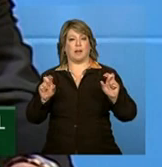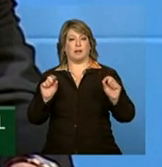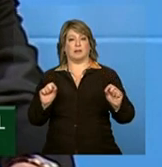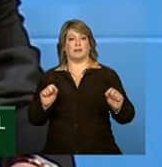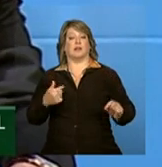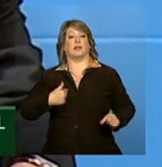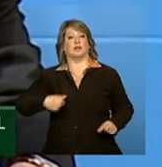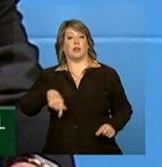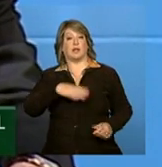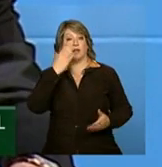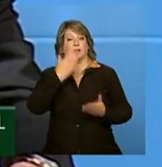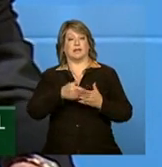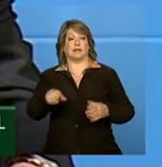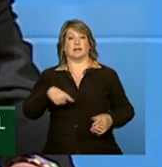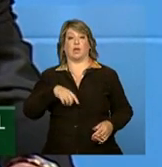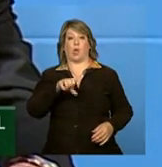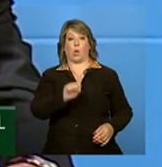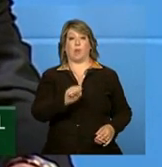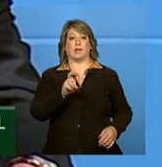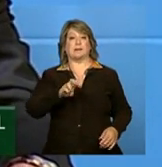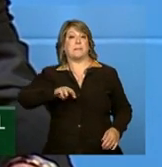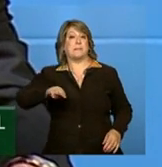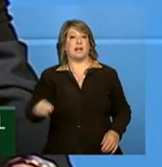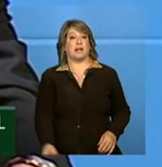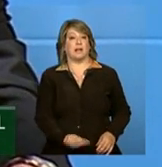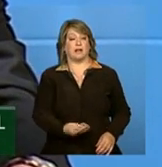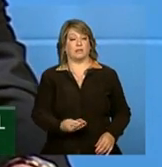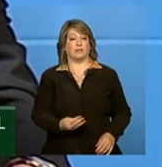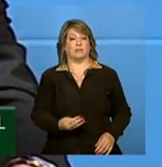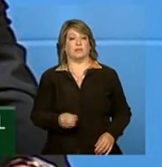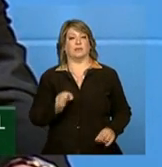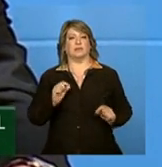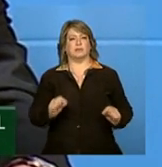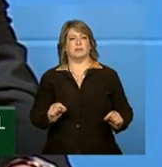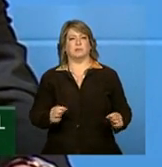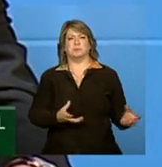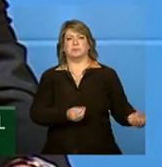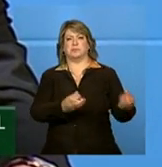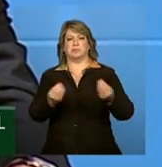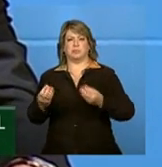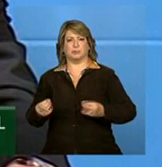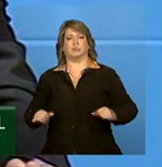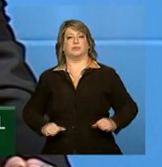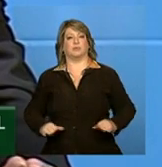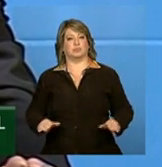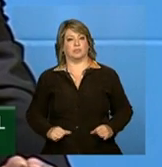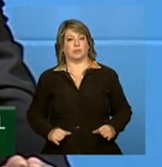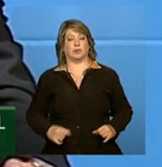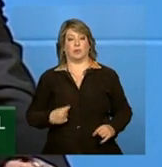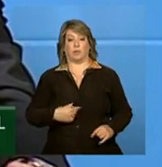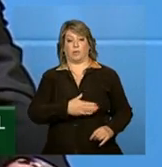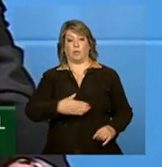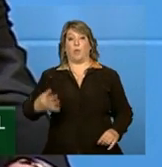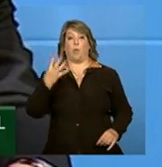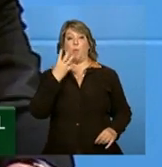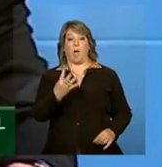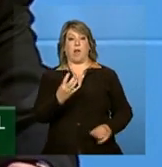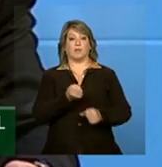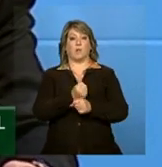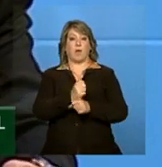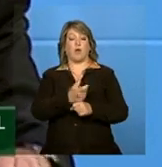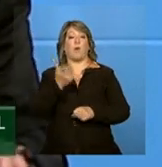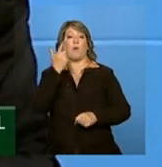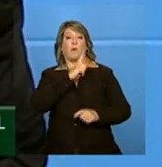trabalho infantil é de 85 milhões. O que significa que, em um período de 4 anos, conseguimos